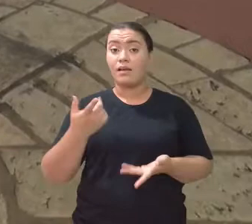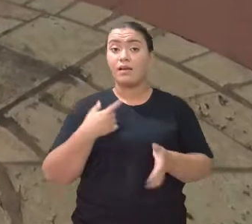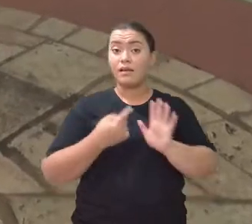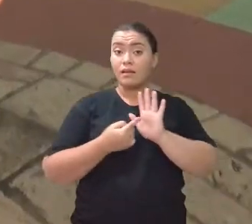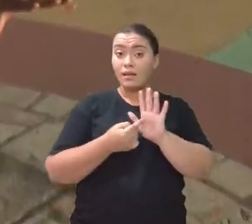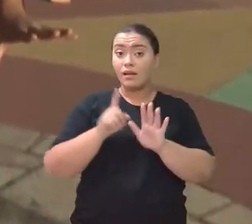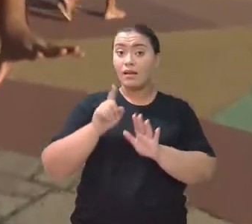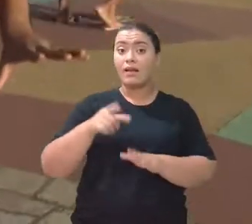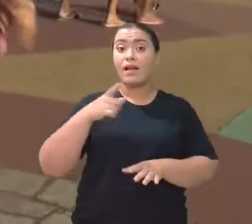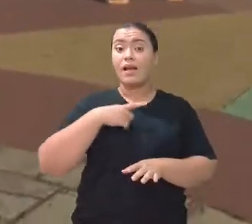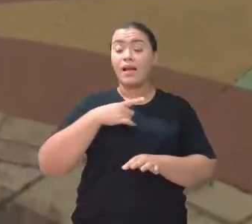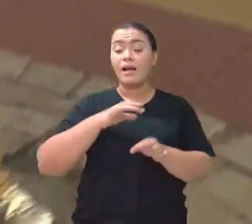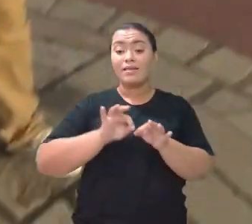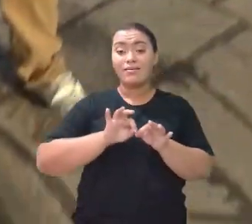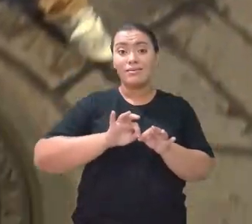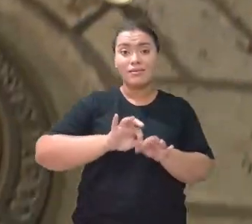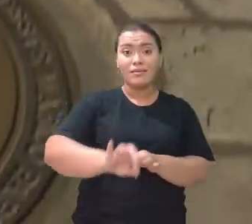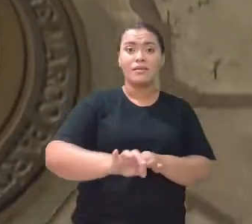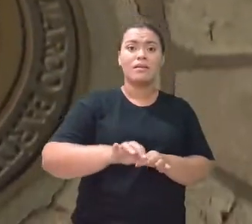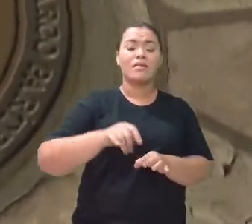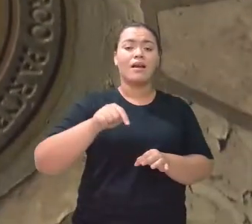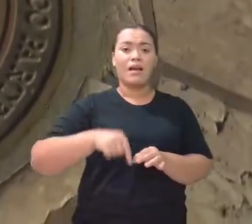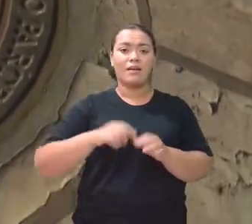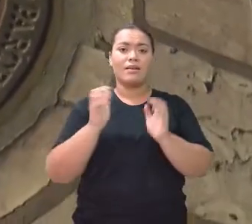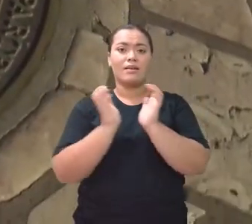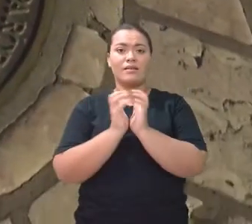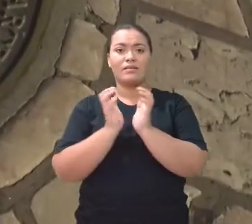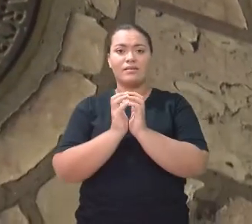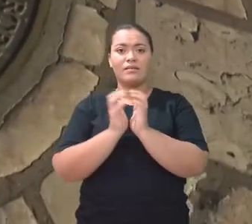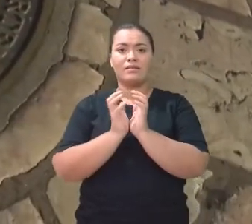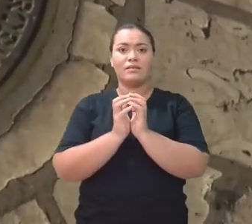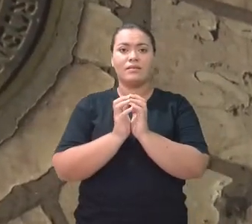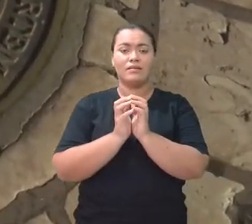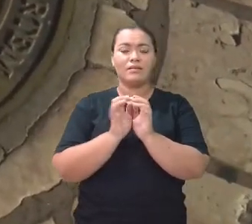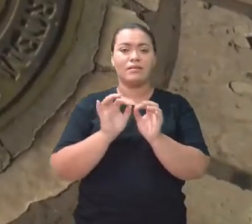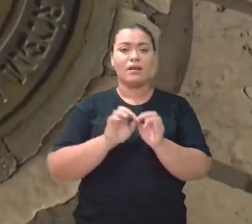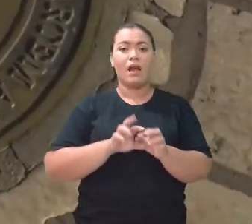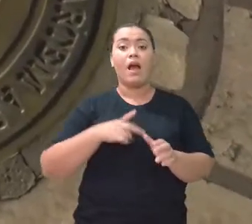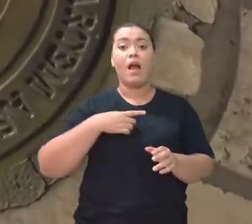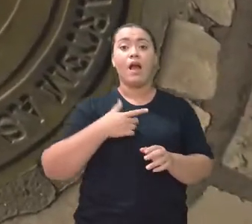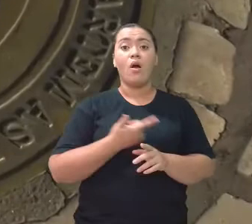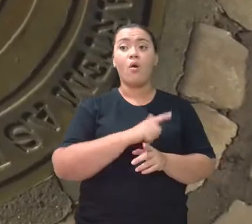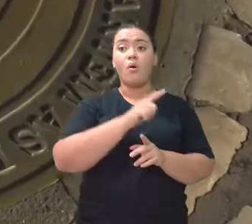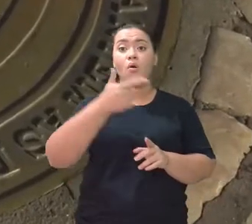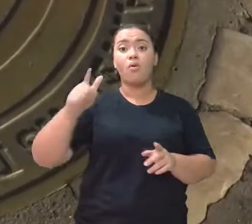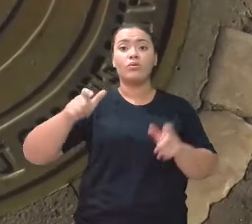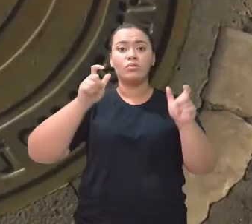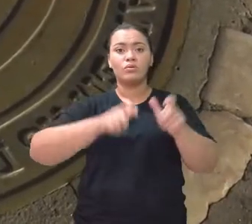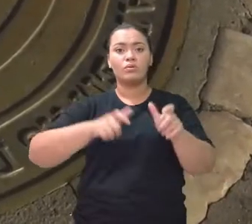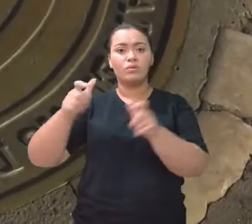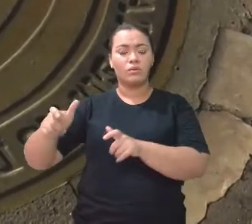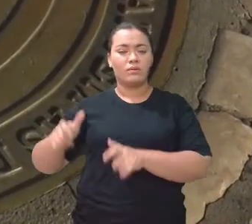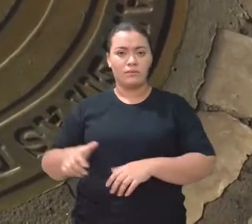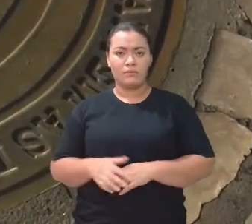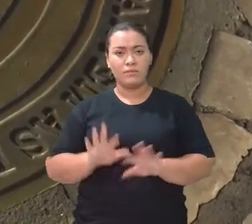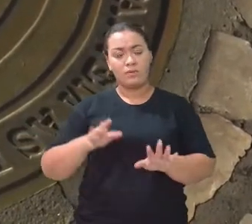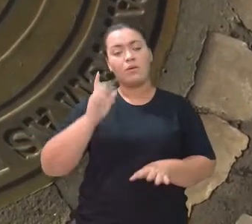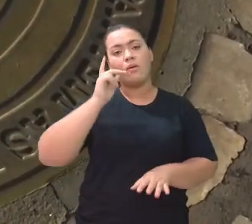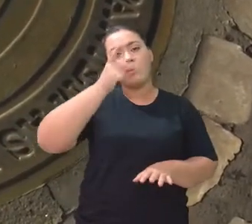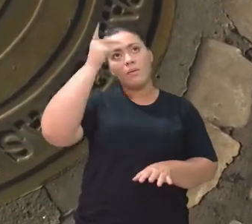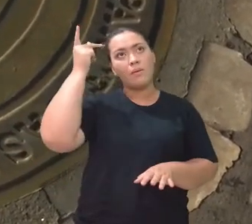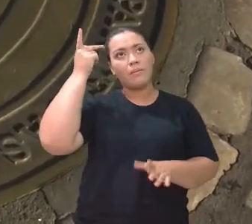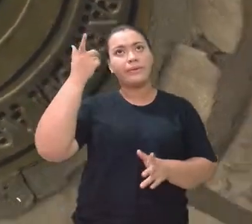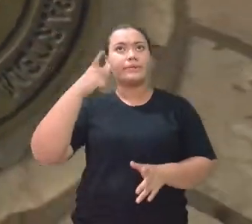a distância do Recife para os demais locais. Então, por exemplo, uma pessoa